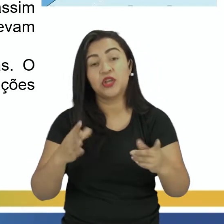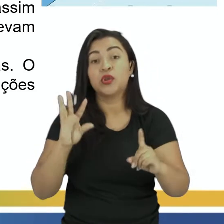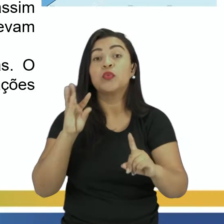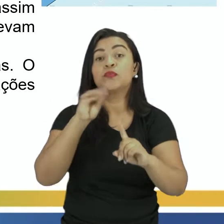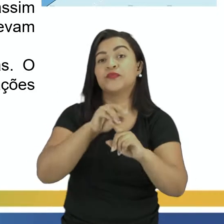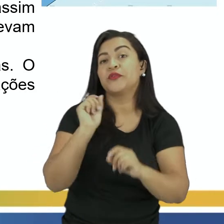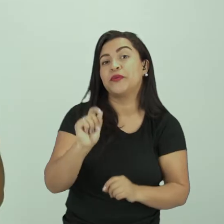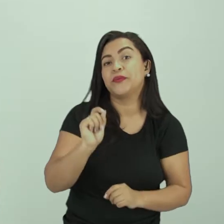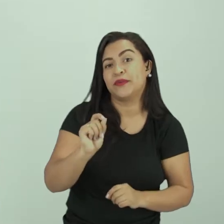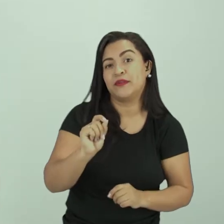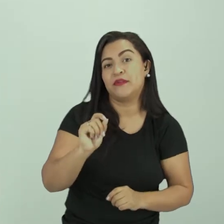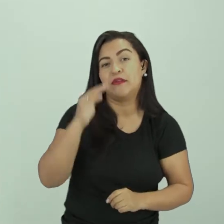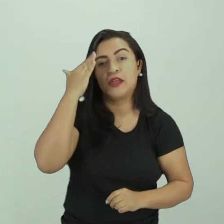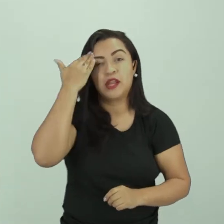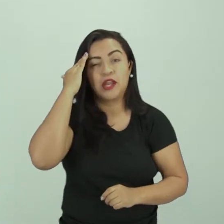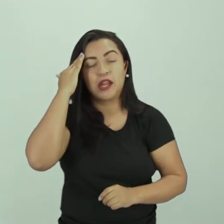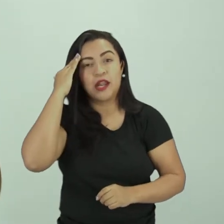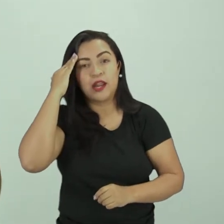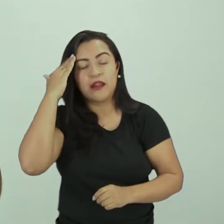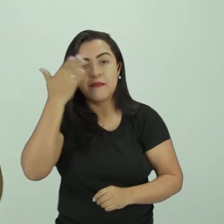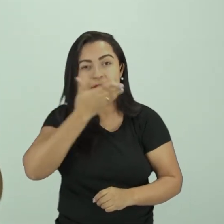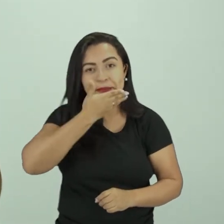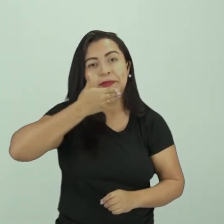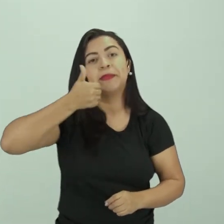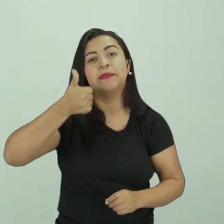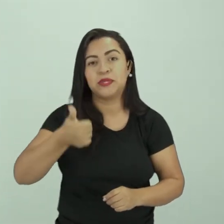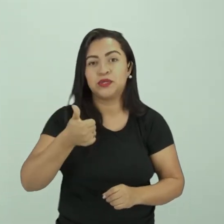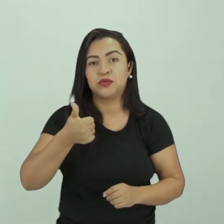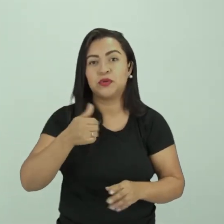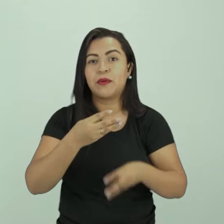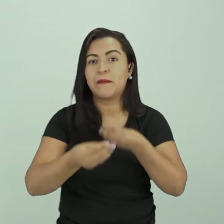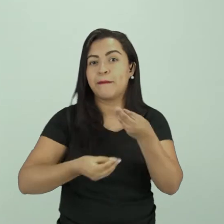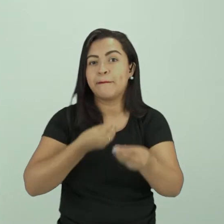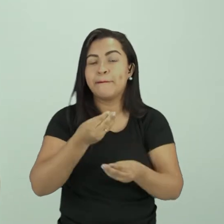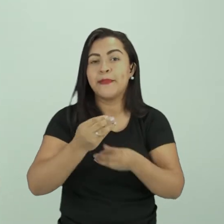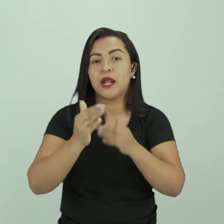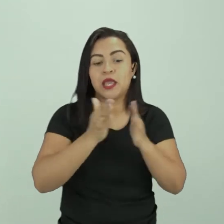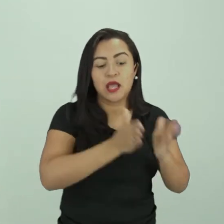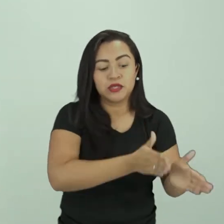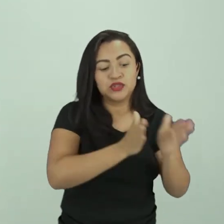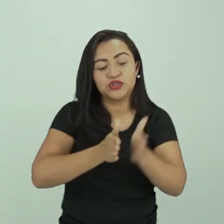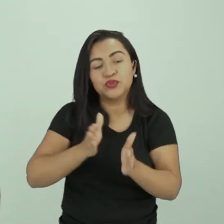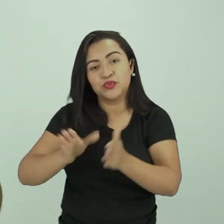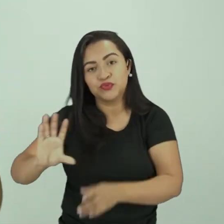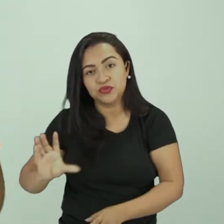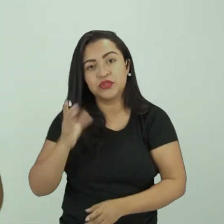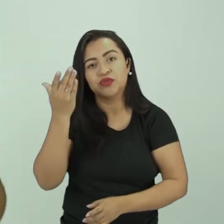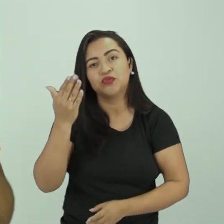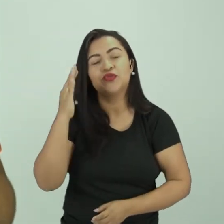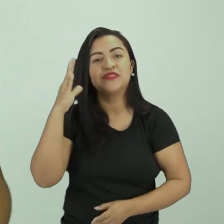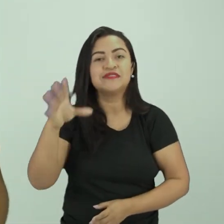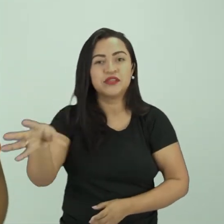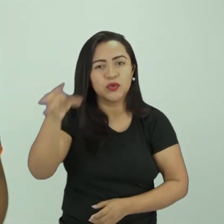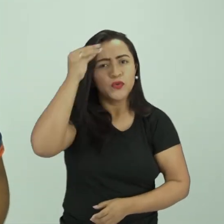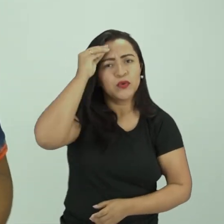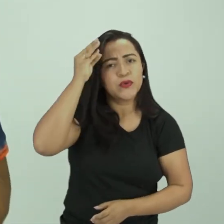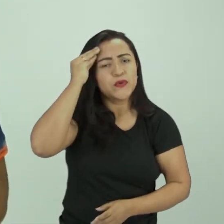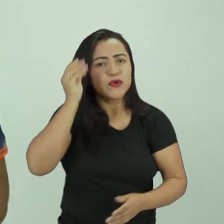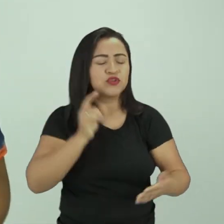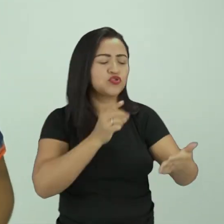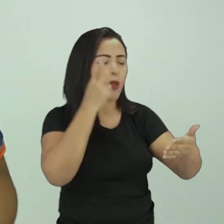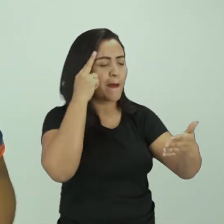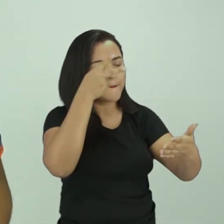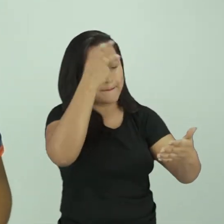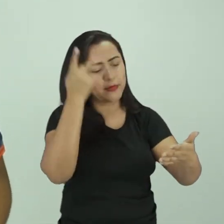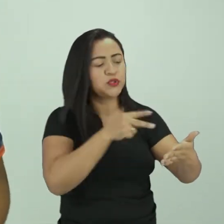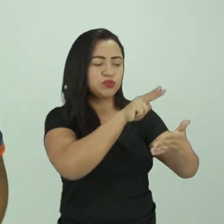quê? Aumentar ali o entendimento, para que as sequências de ações elas sejam compreendidas por quem está lendo. Então